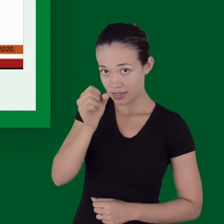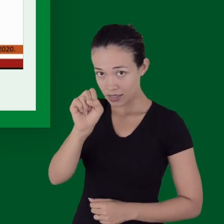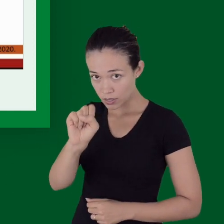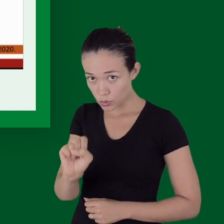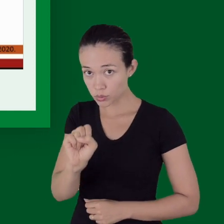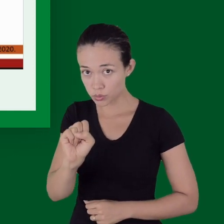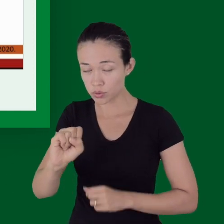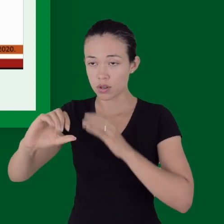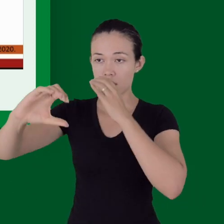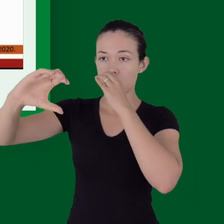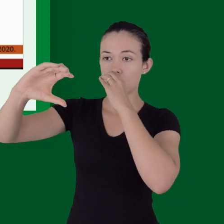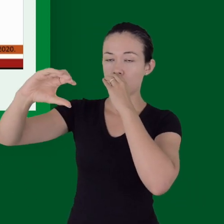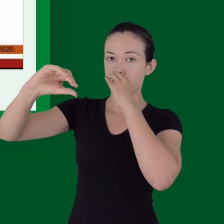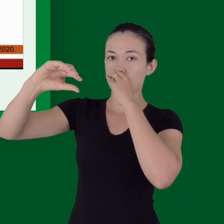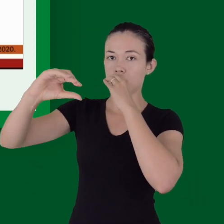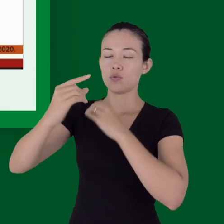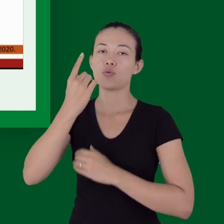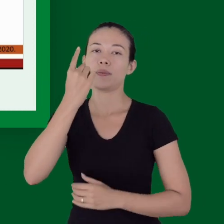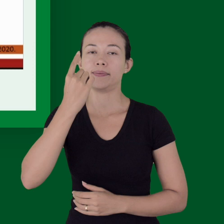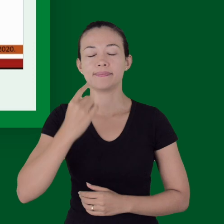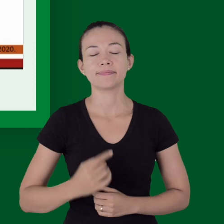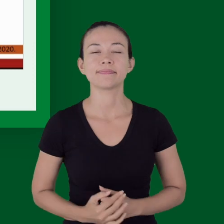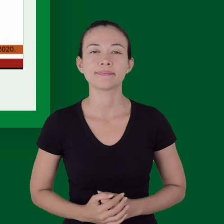a cada 6 segundos.